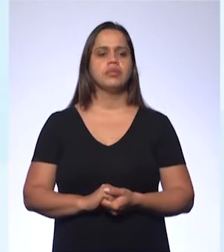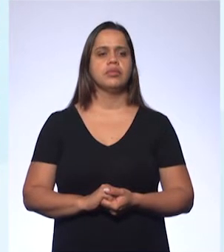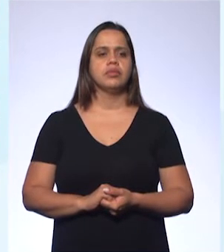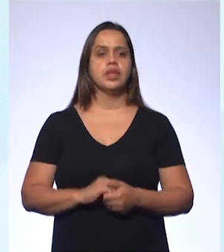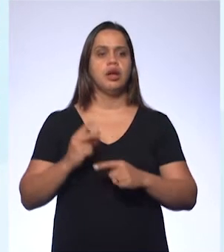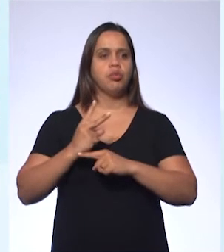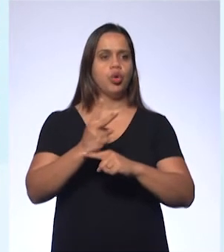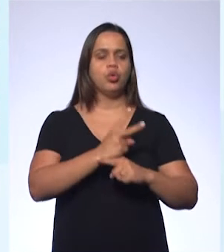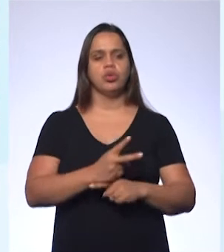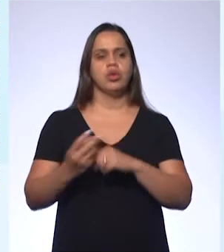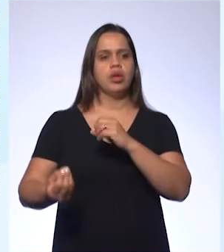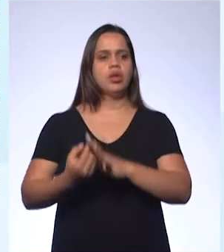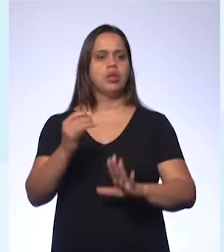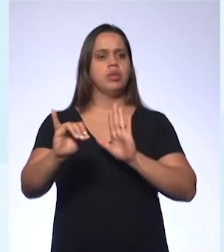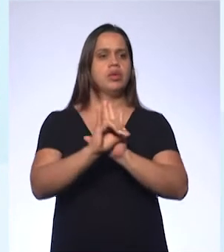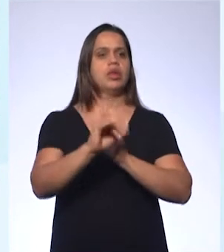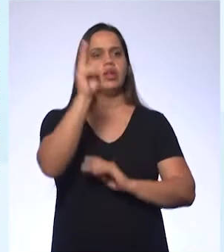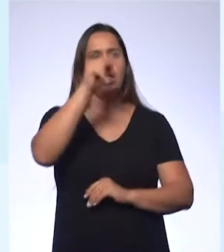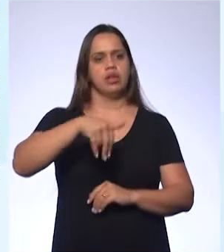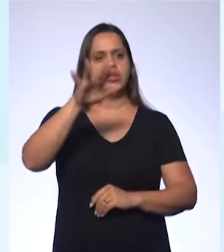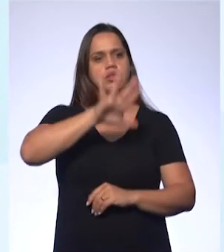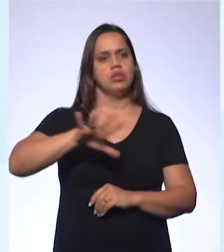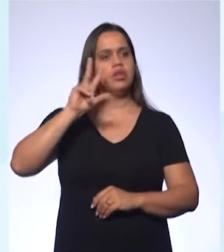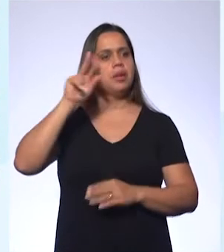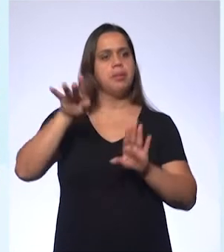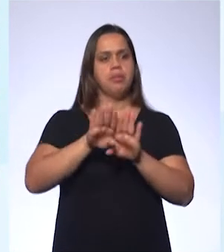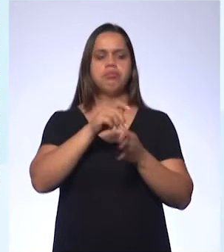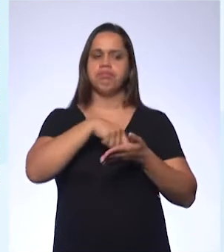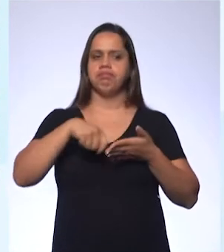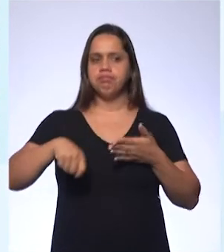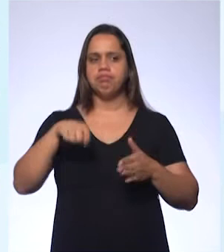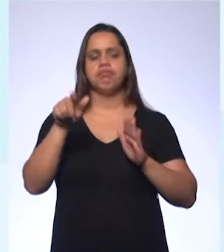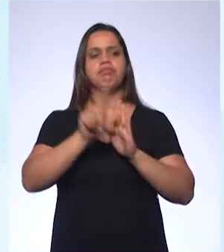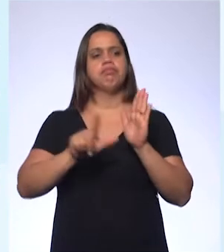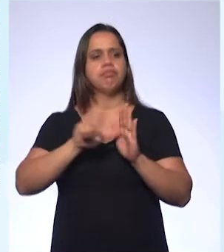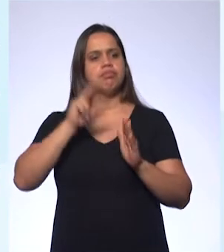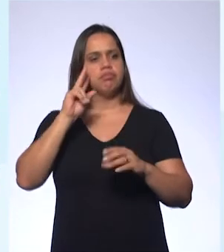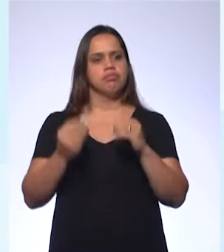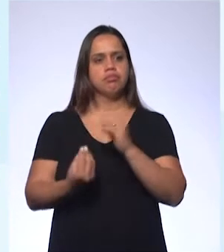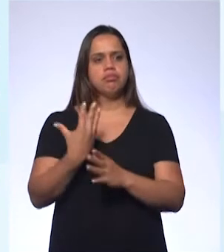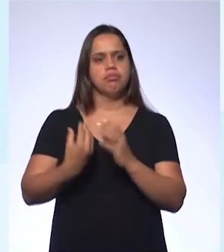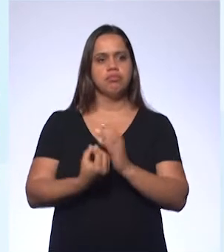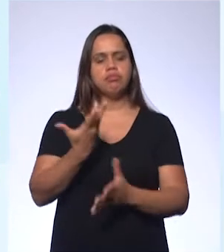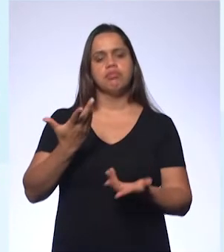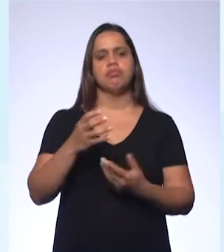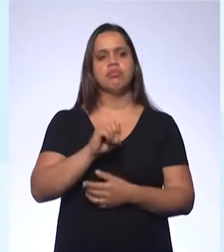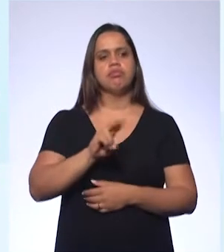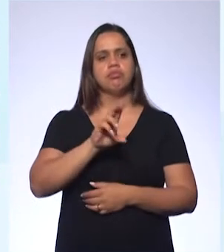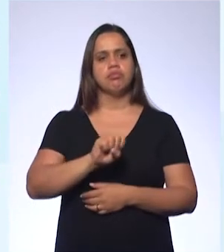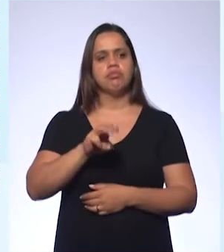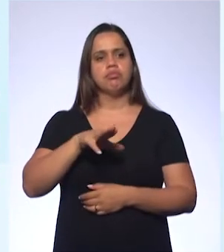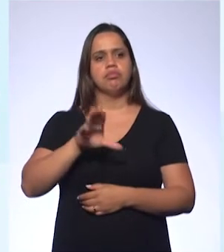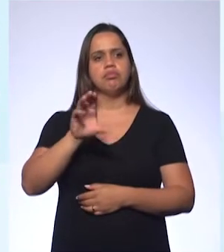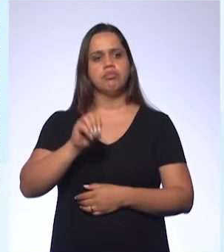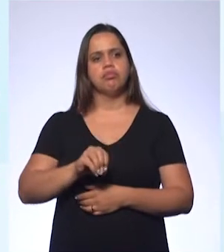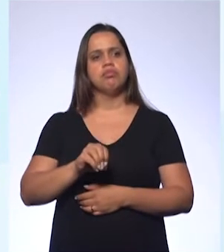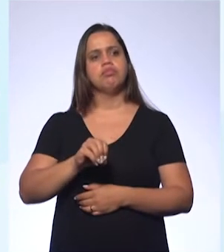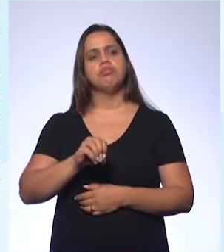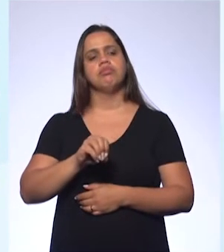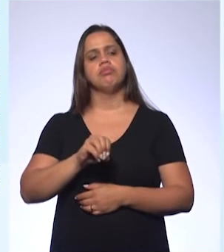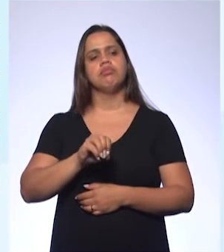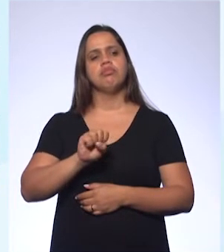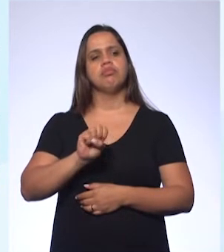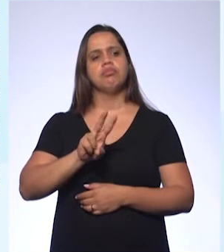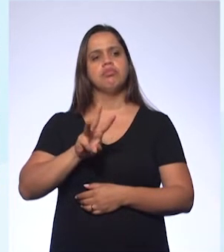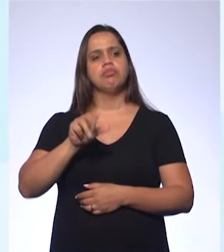identidade nacional, né, também nos escritos literários, a gente vê surgindo autores como Oswald de Andrade, Mário de Andrade e o Antônio de